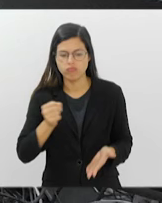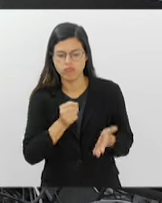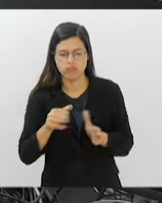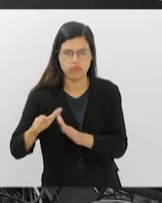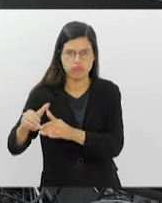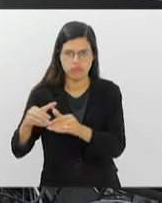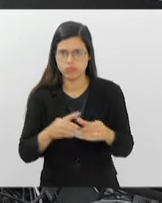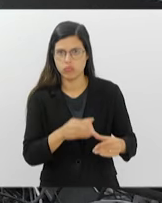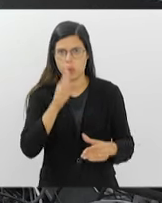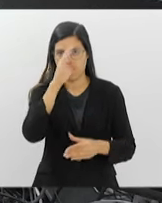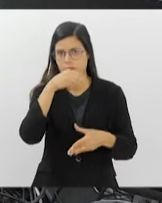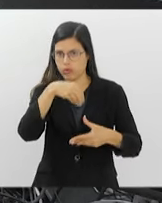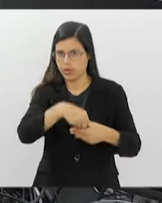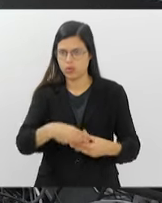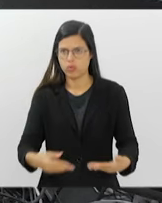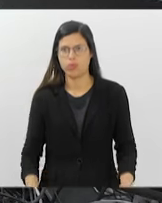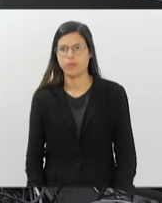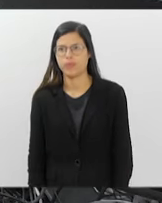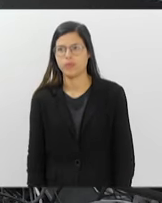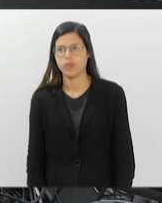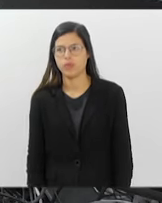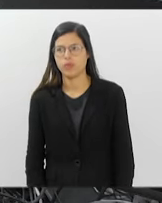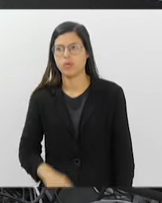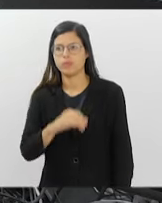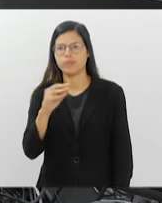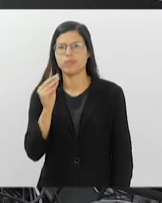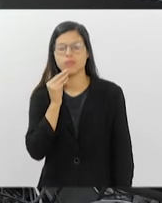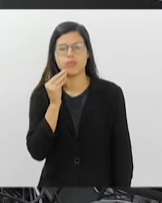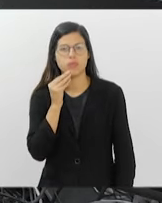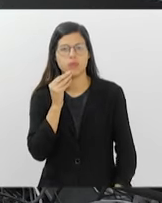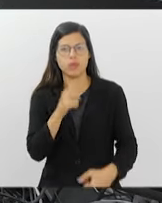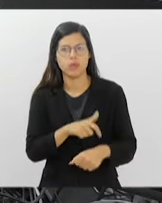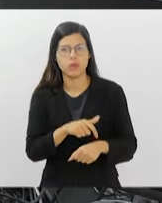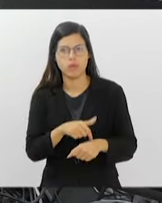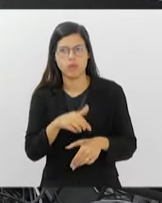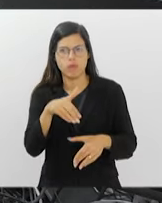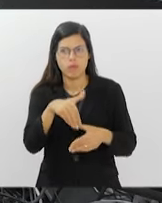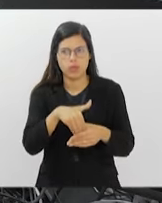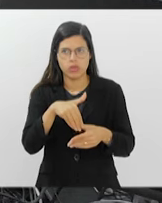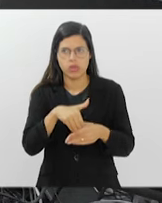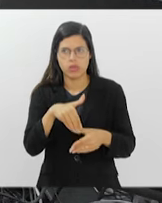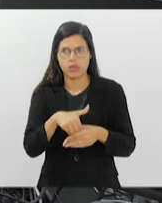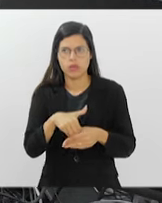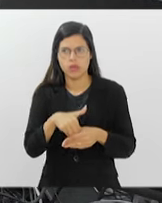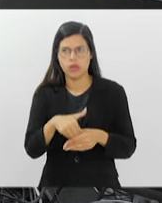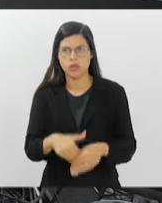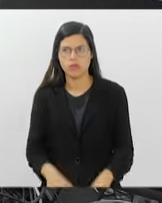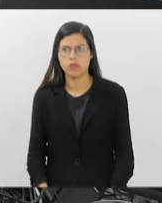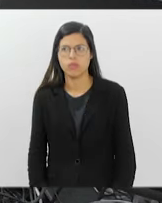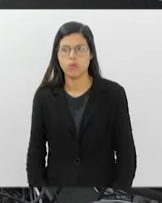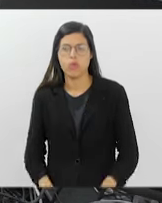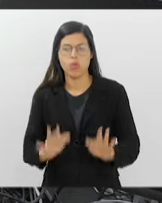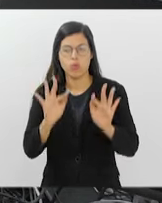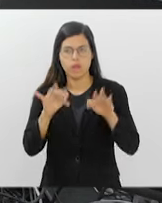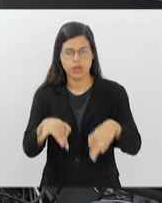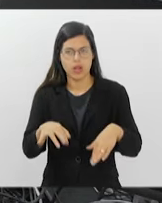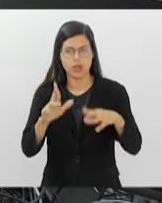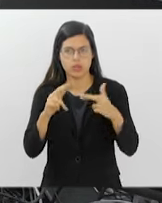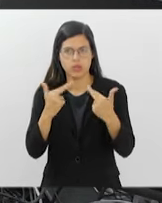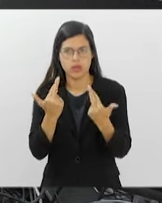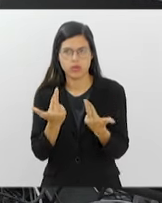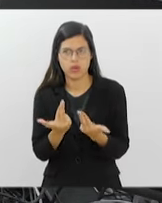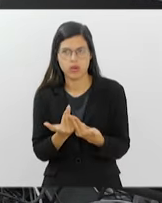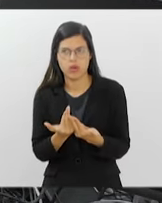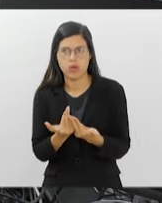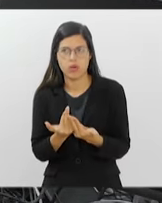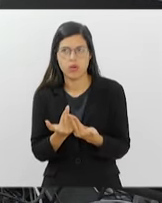o momento para nós deliberar aqui a saída logo imediatamente após terminar a sessão da